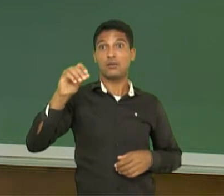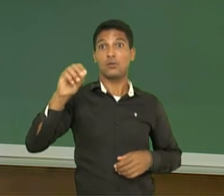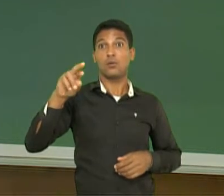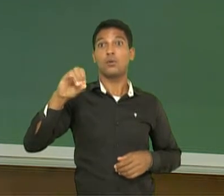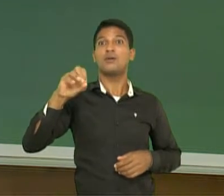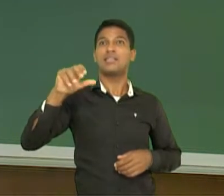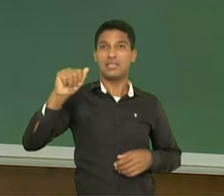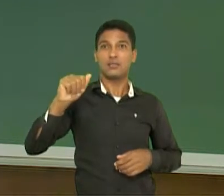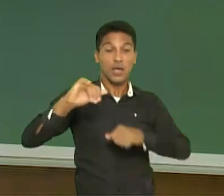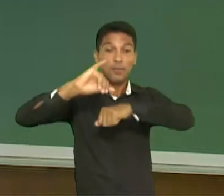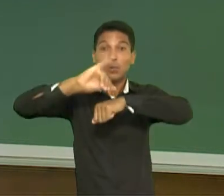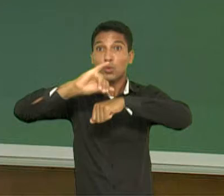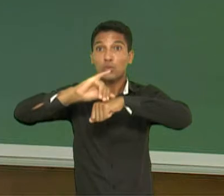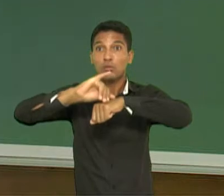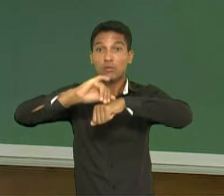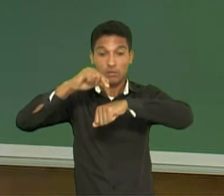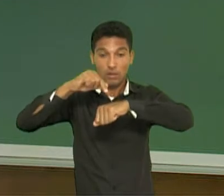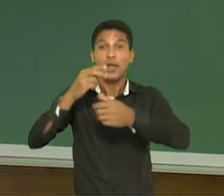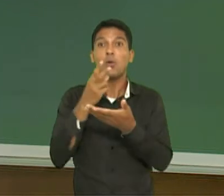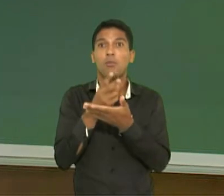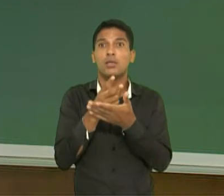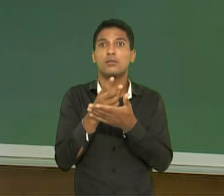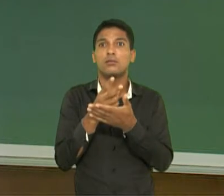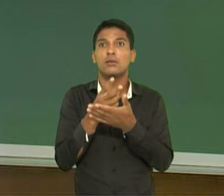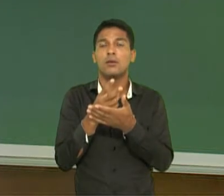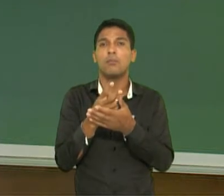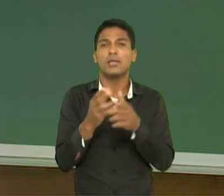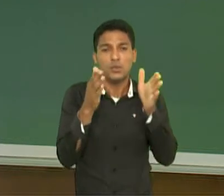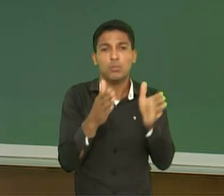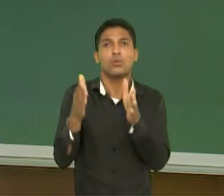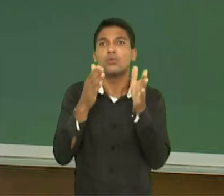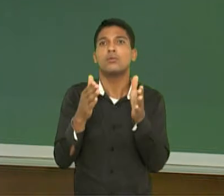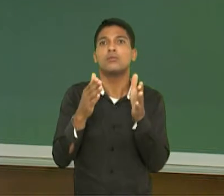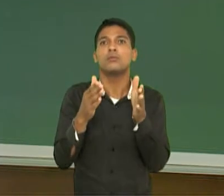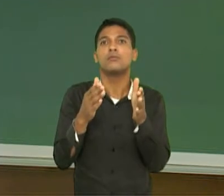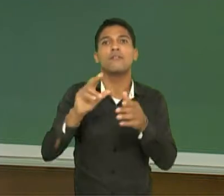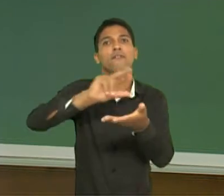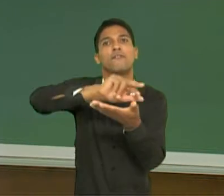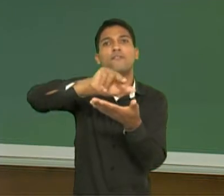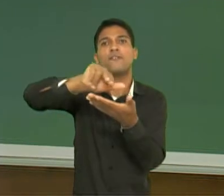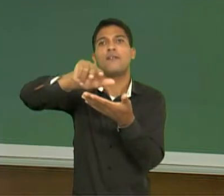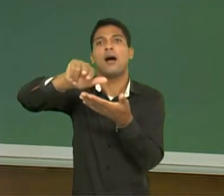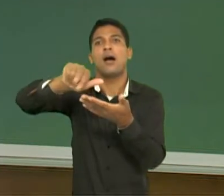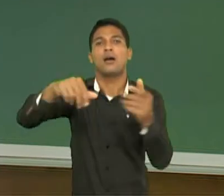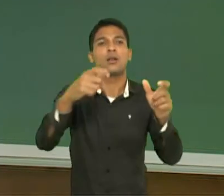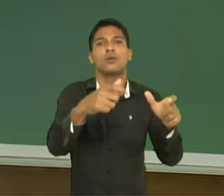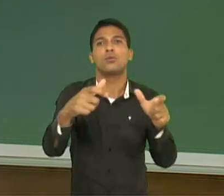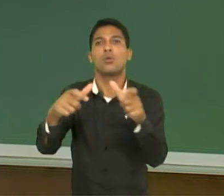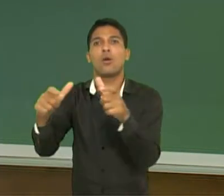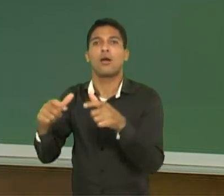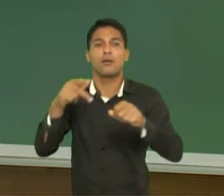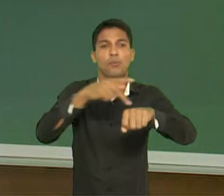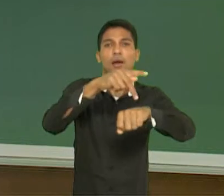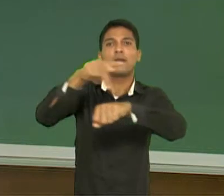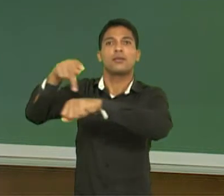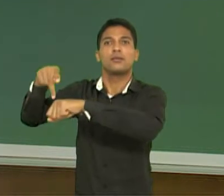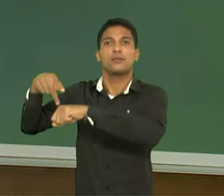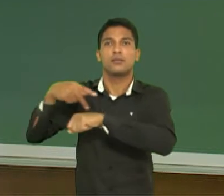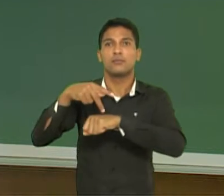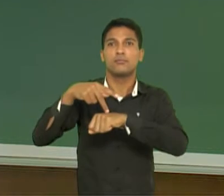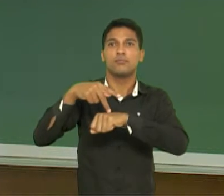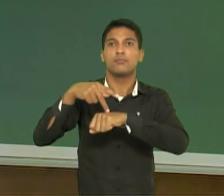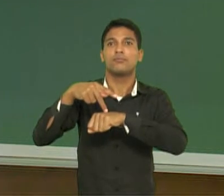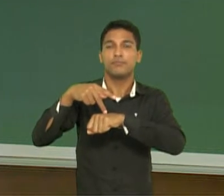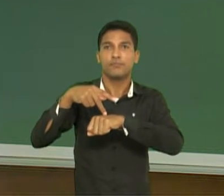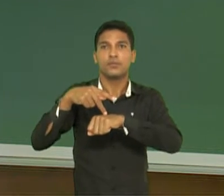mesmo produto ele tem várias origens. As empresas adotam essa prática, como a gente falou, para diminuir os custos e aumentar o seu